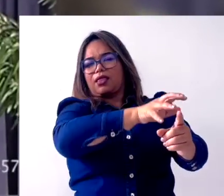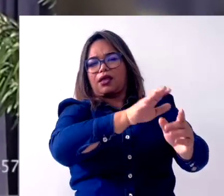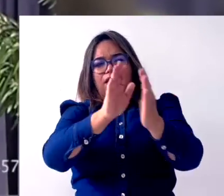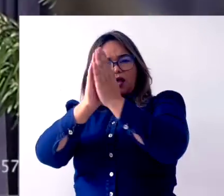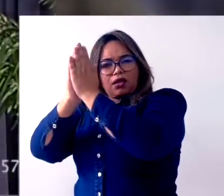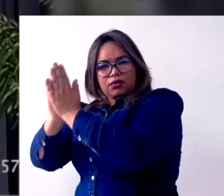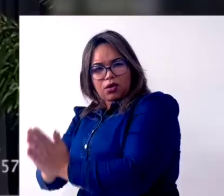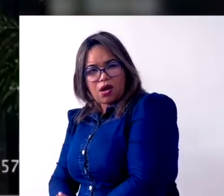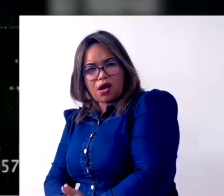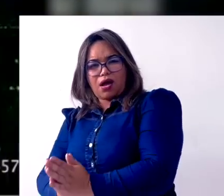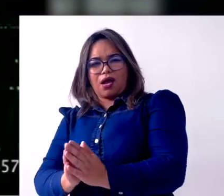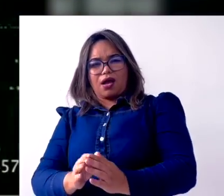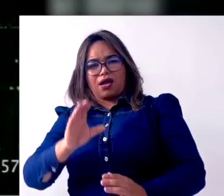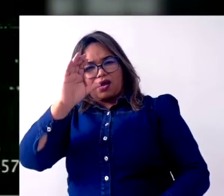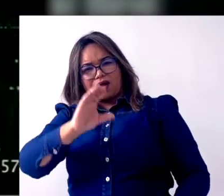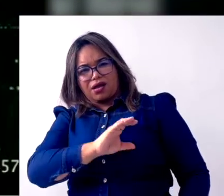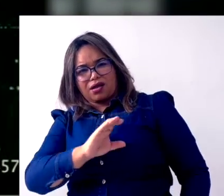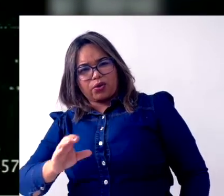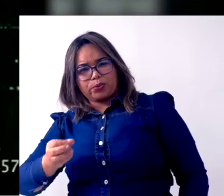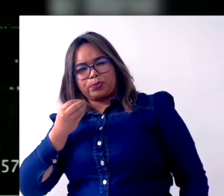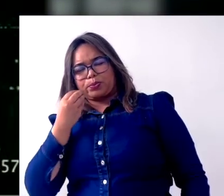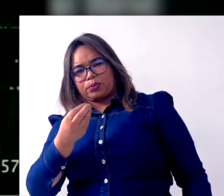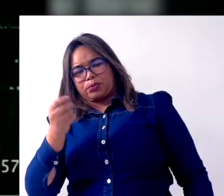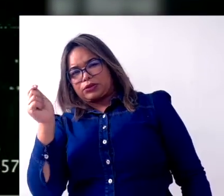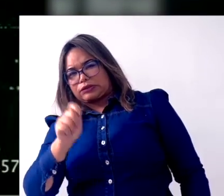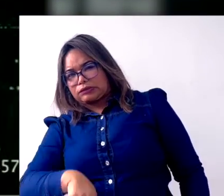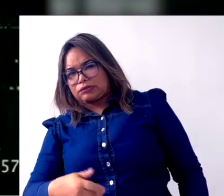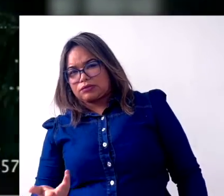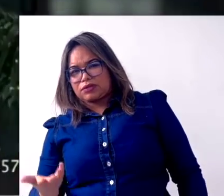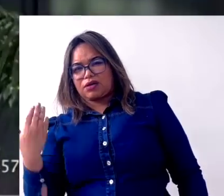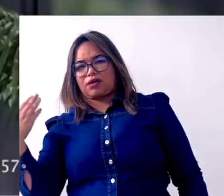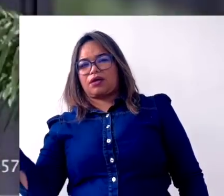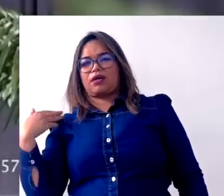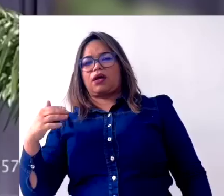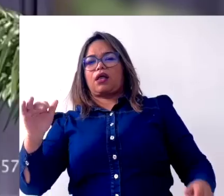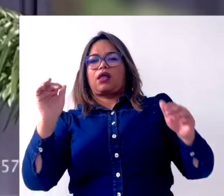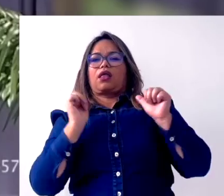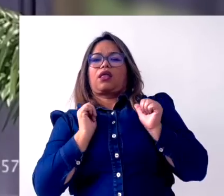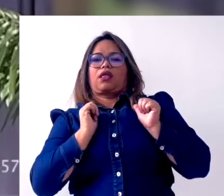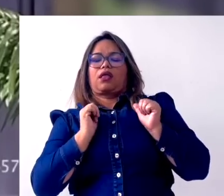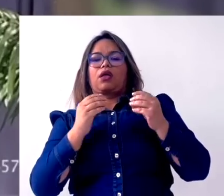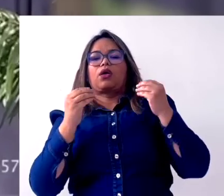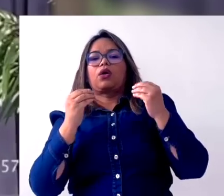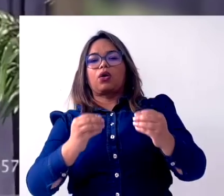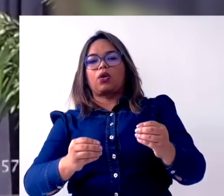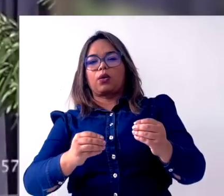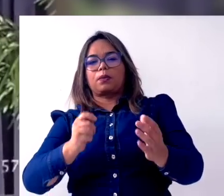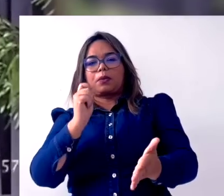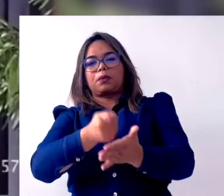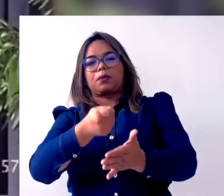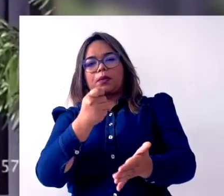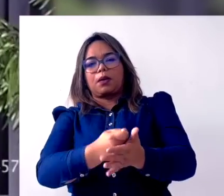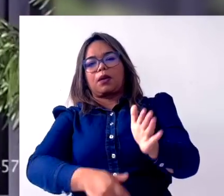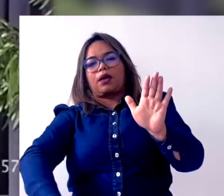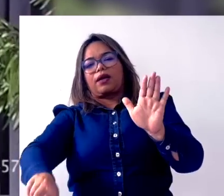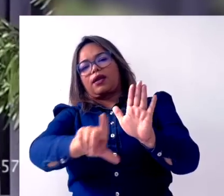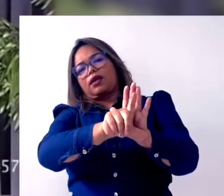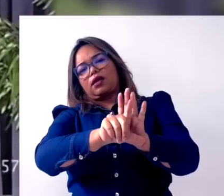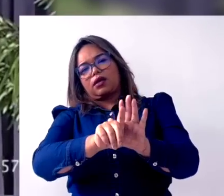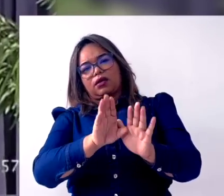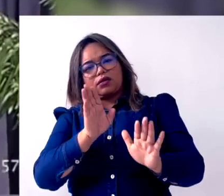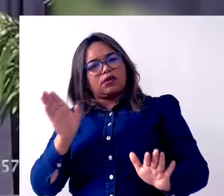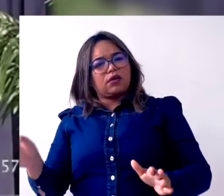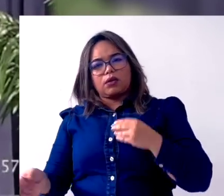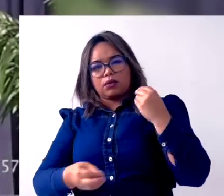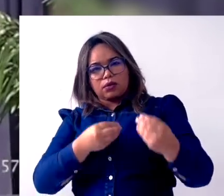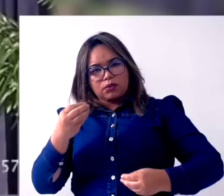ferida mortal foi curada? Como é que você força, pela legislação, alguém a adorar a primeira besta? A única